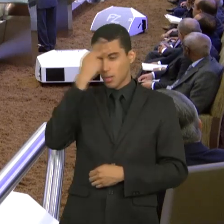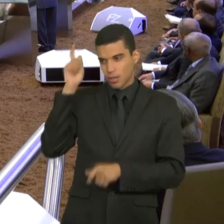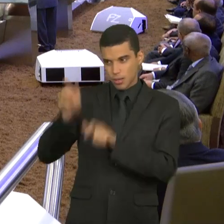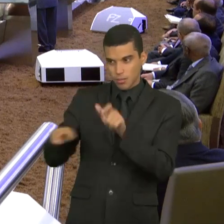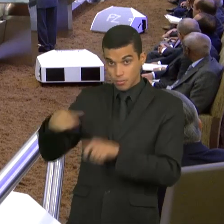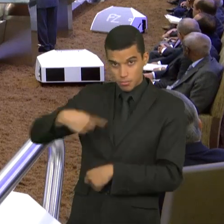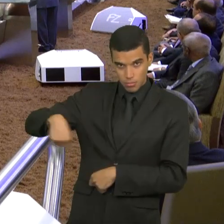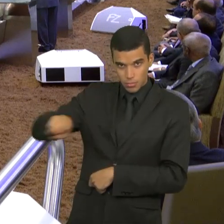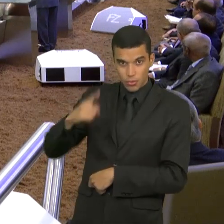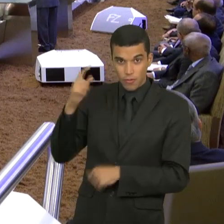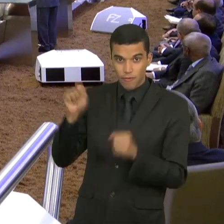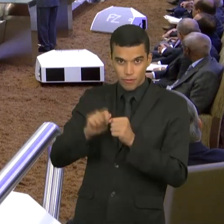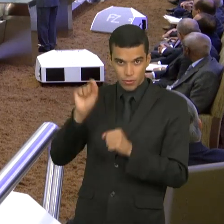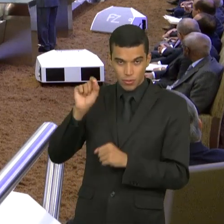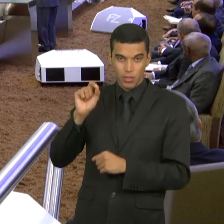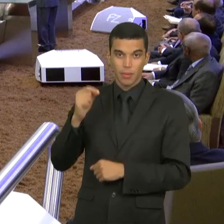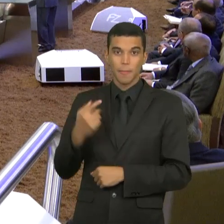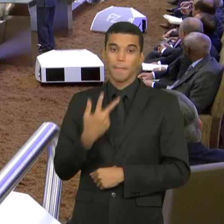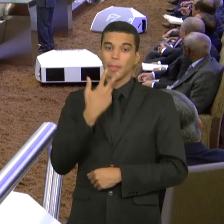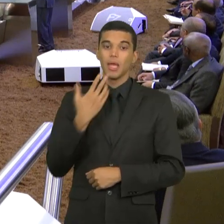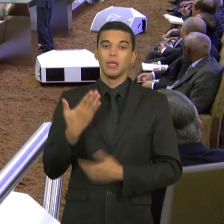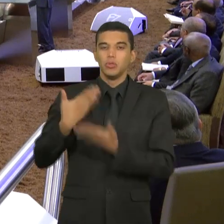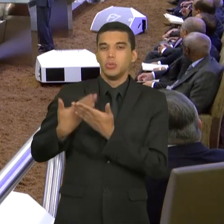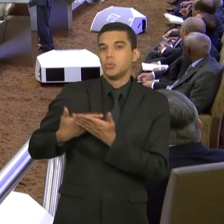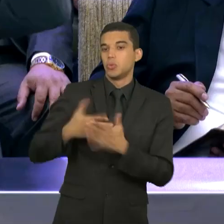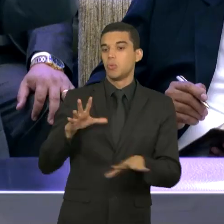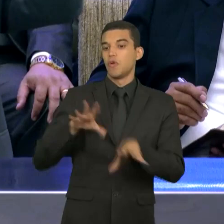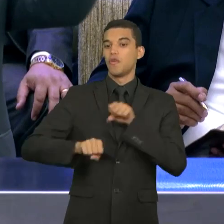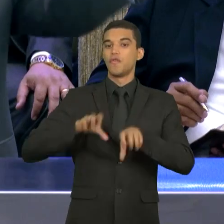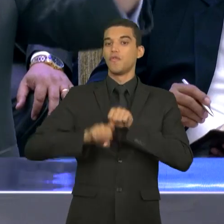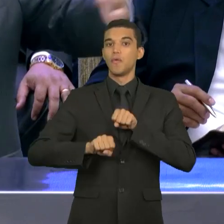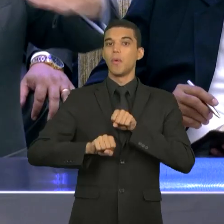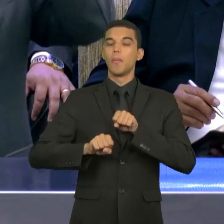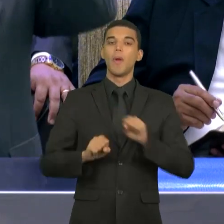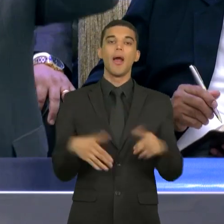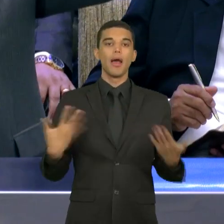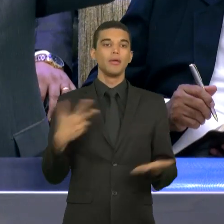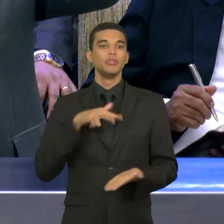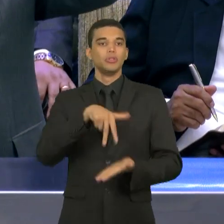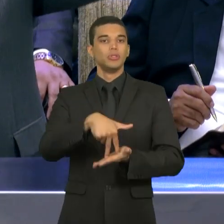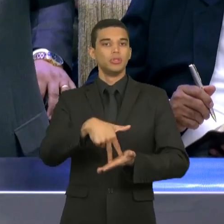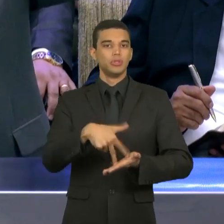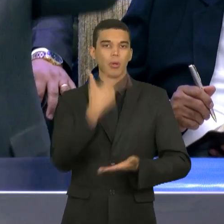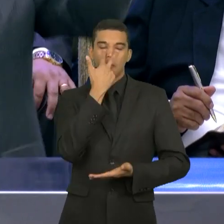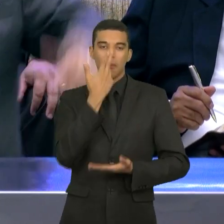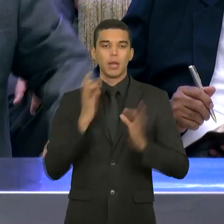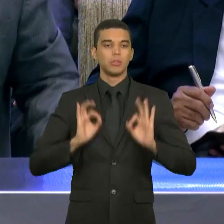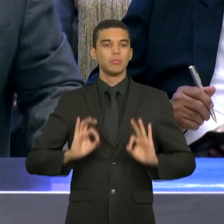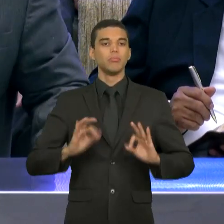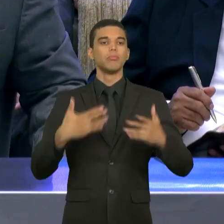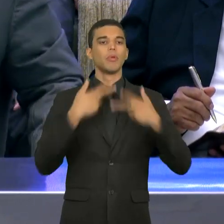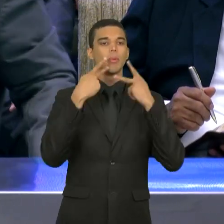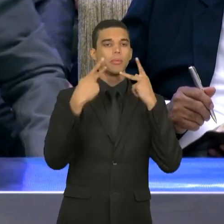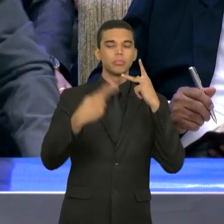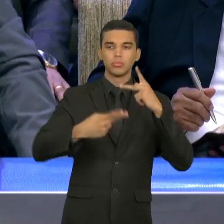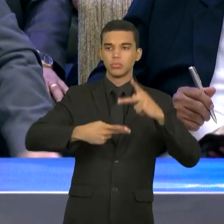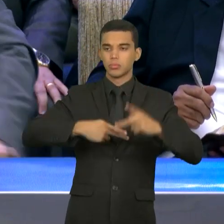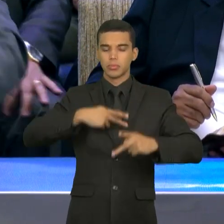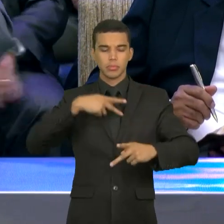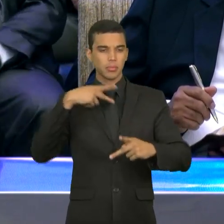que eu falei que não vem com chifre de rabo e um garfo na mão ele vem com quê com uma conversa das conturbancias das sebastias